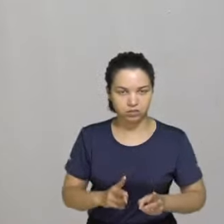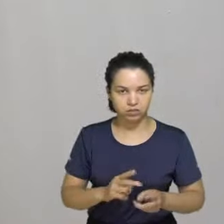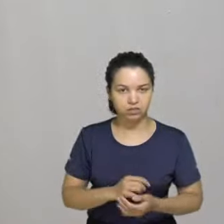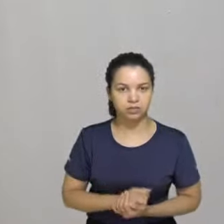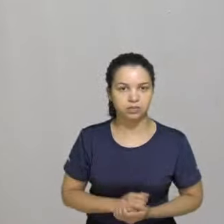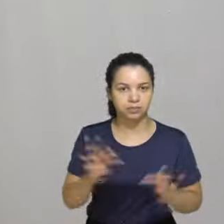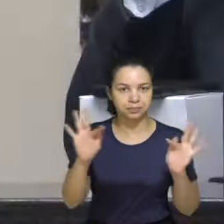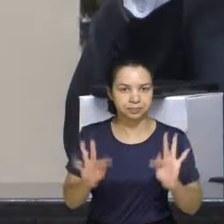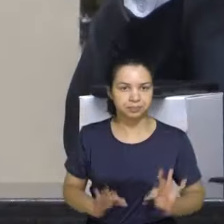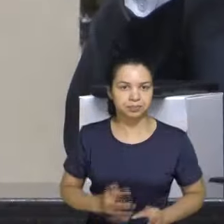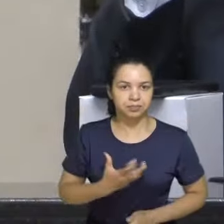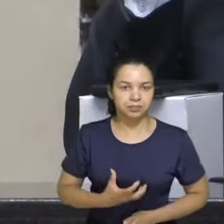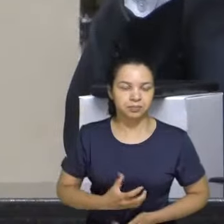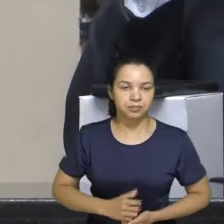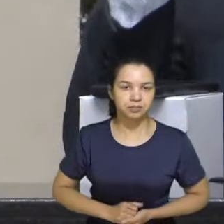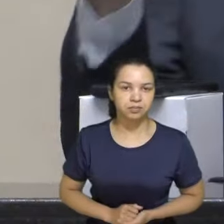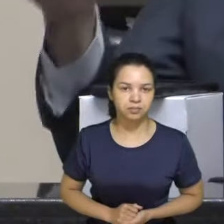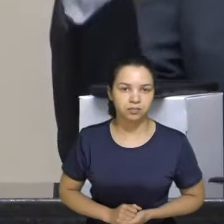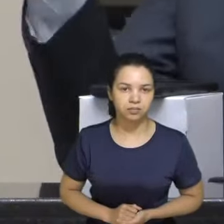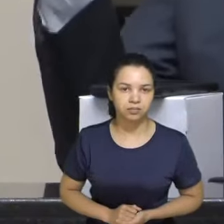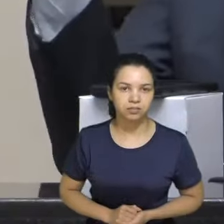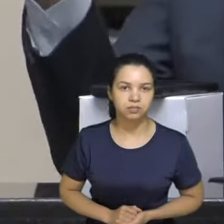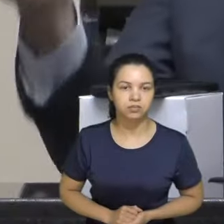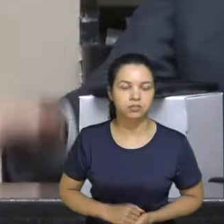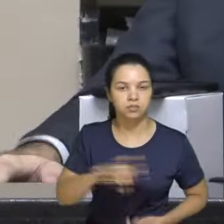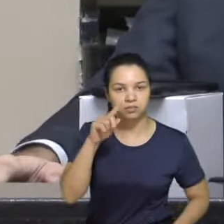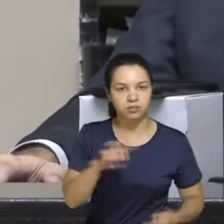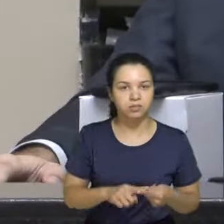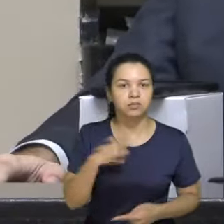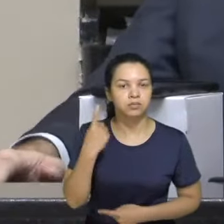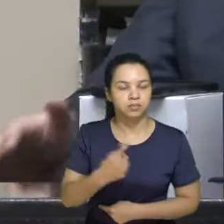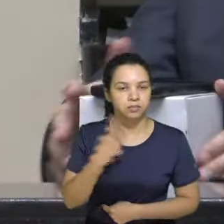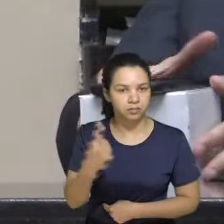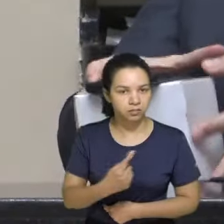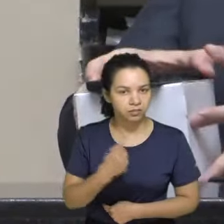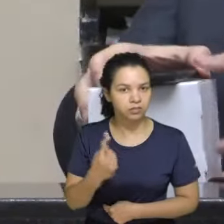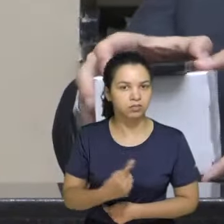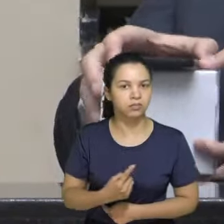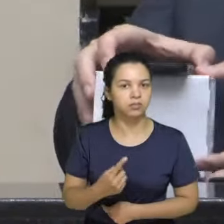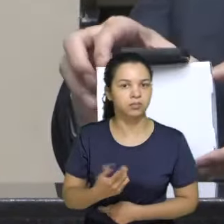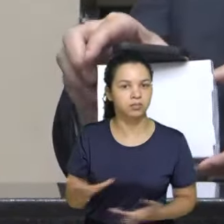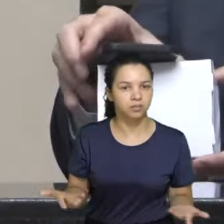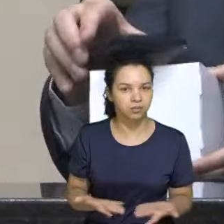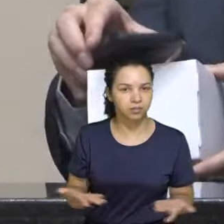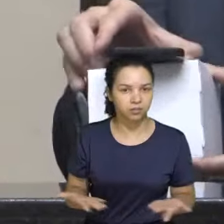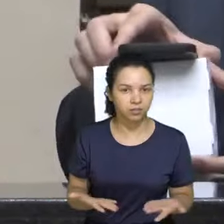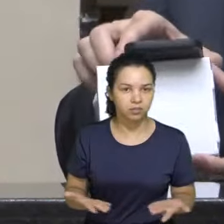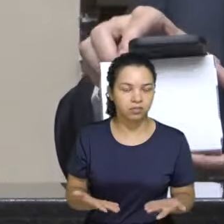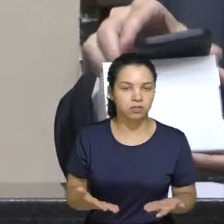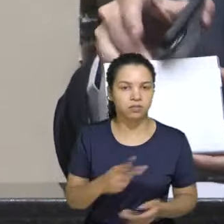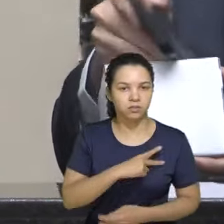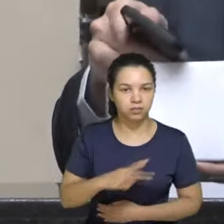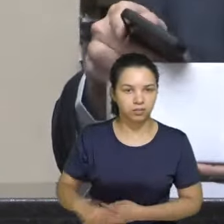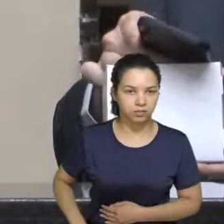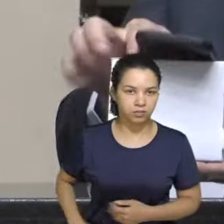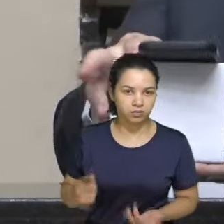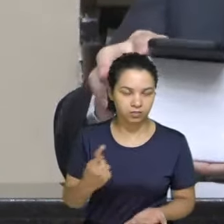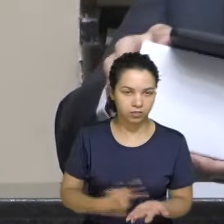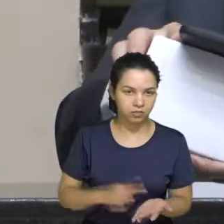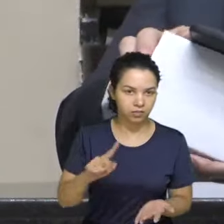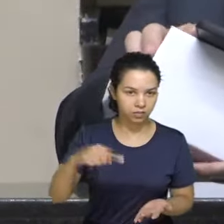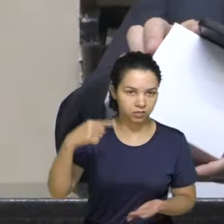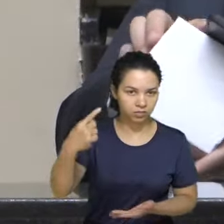Natal. Que assim seja, deputado. Agora sim, esta presidência convoca outra sessão ordinária para terça-feira,